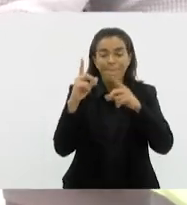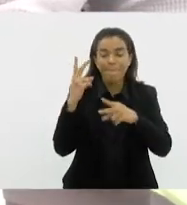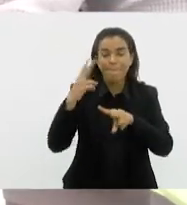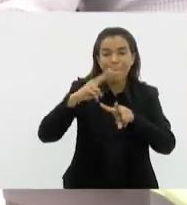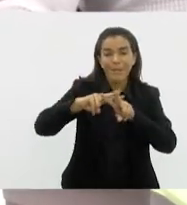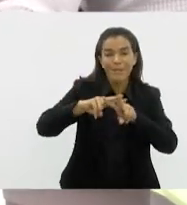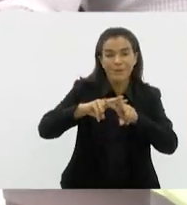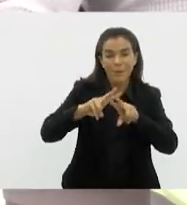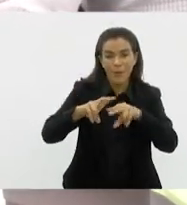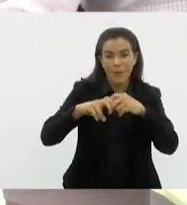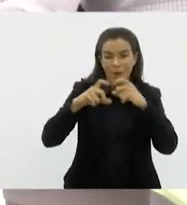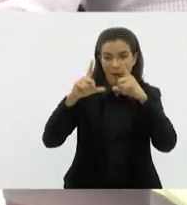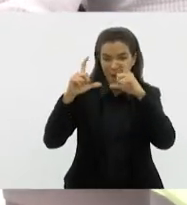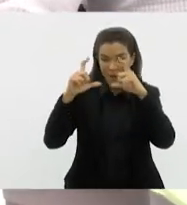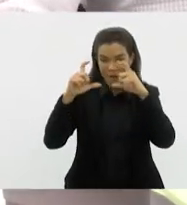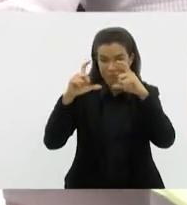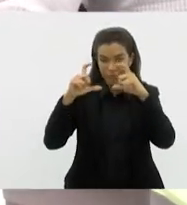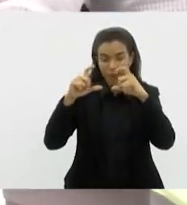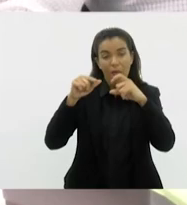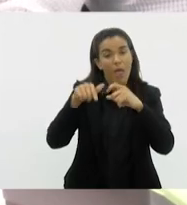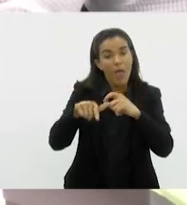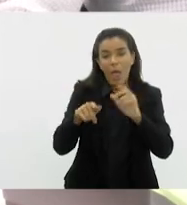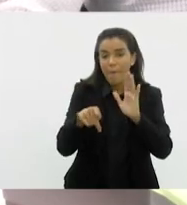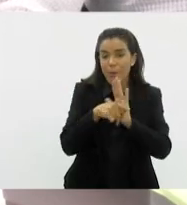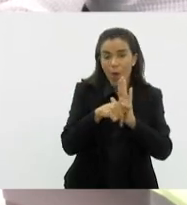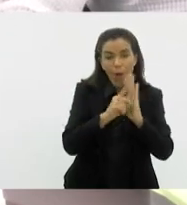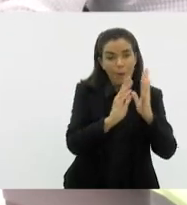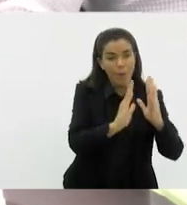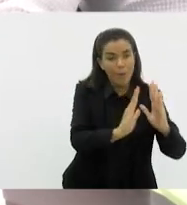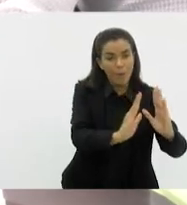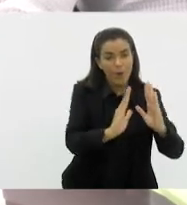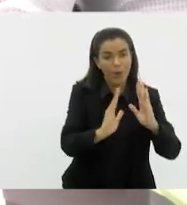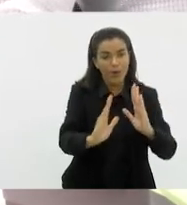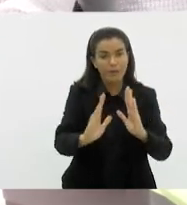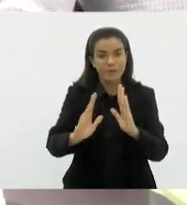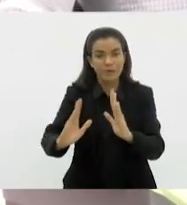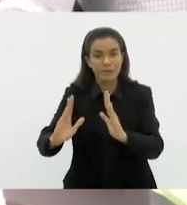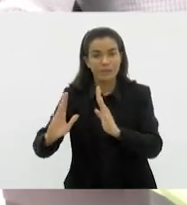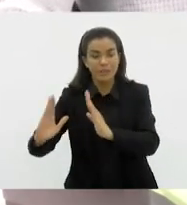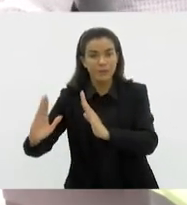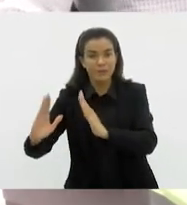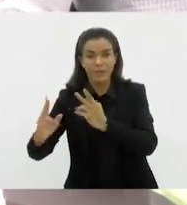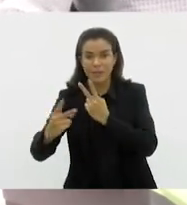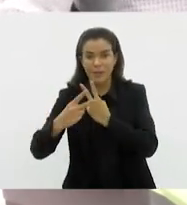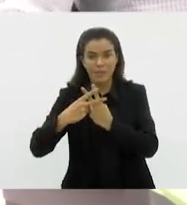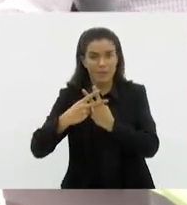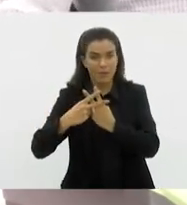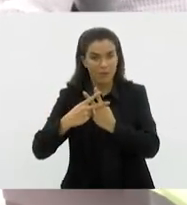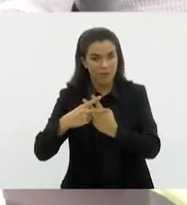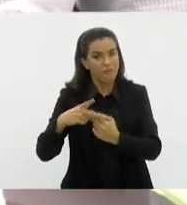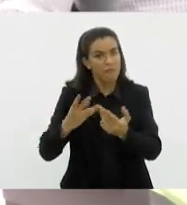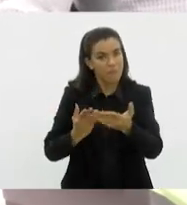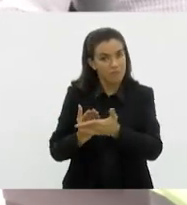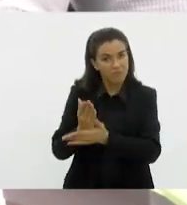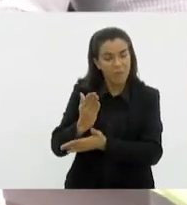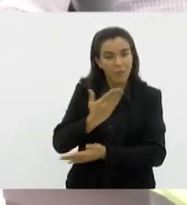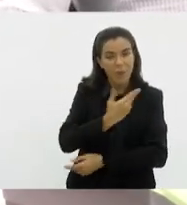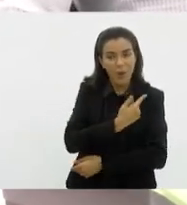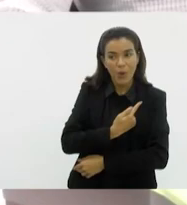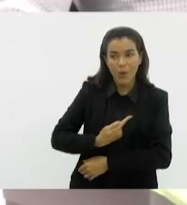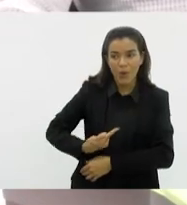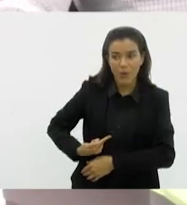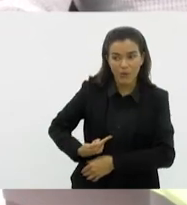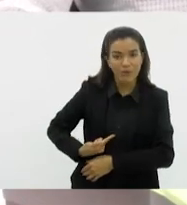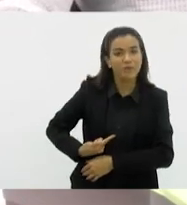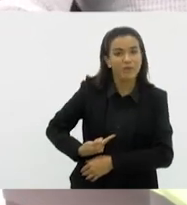estão mexendo no código. Não, é procedimento. Procedimento processual. Foi utilizado isso e o projeto 11. Foi sancionado pelo governador, a quem eu